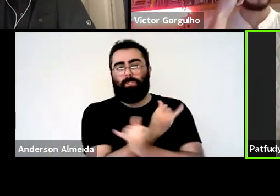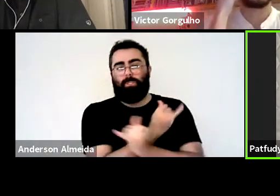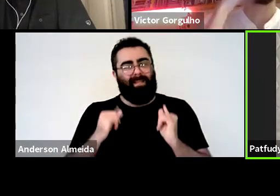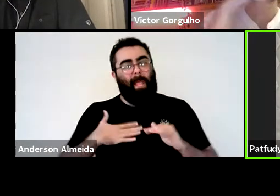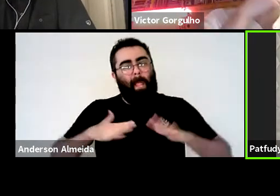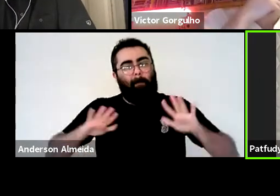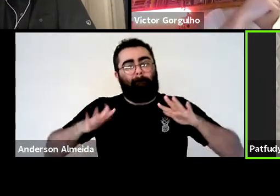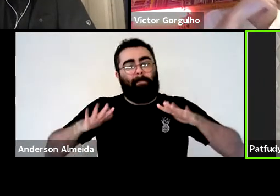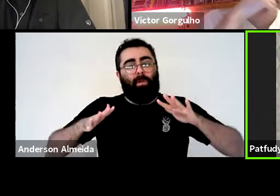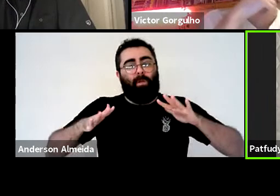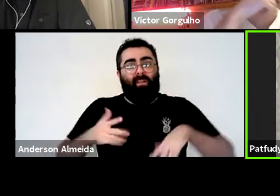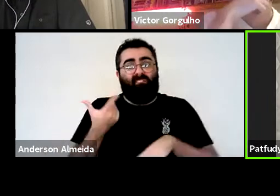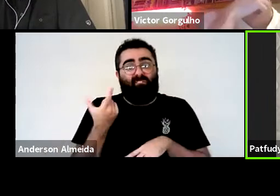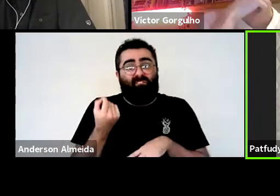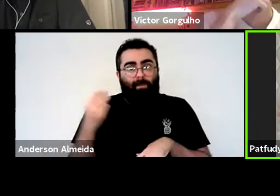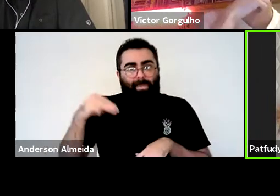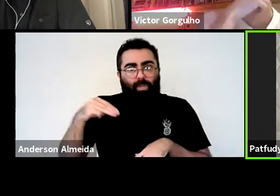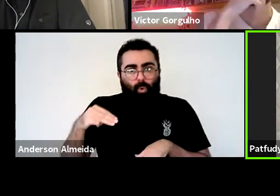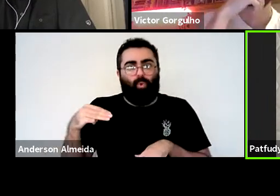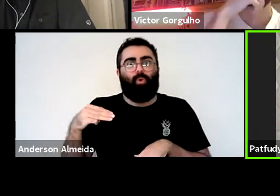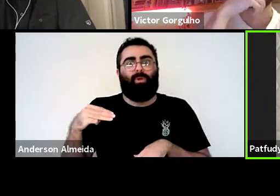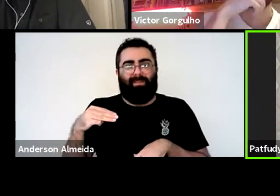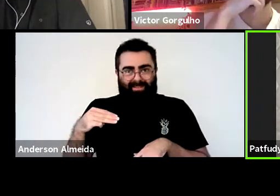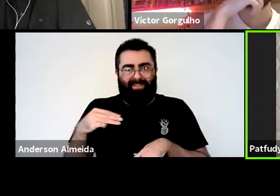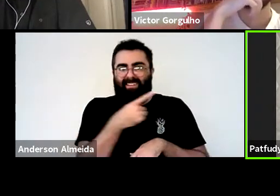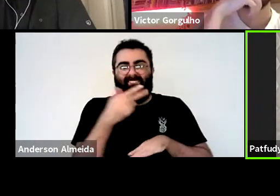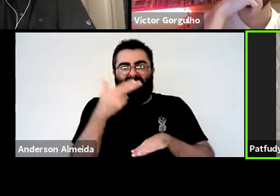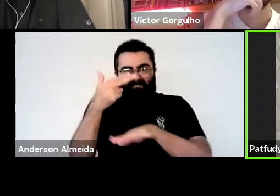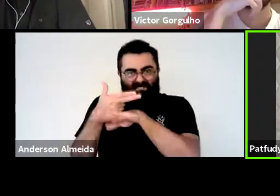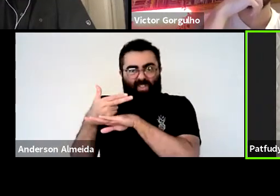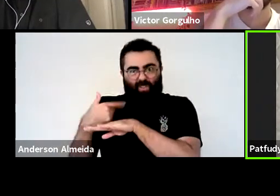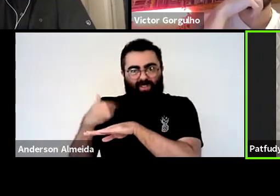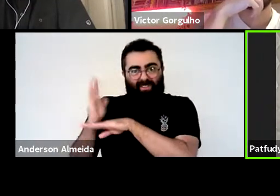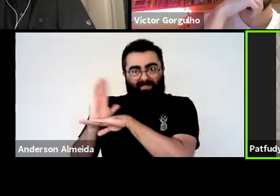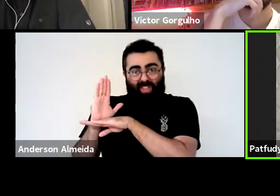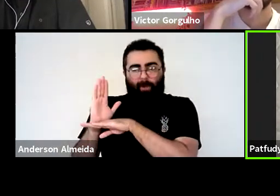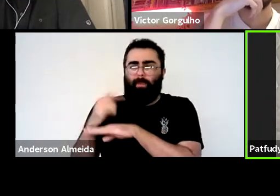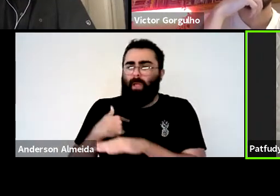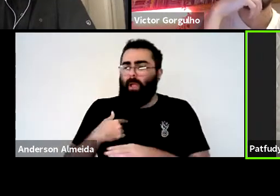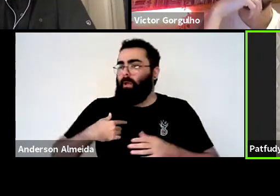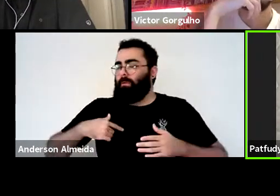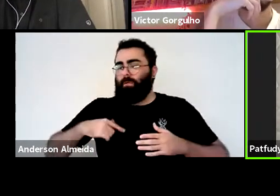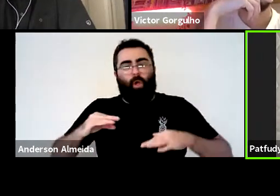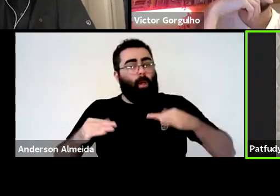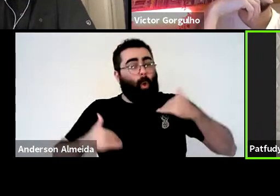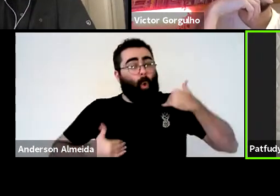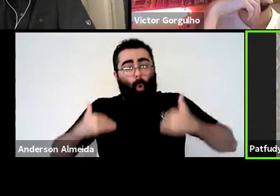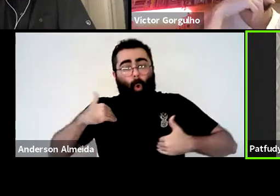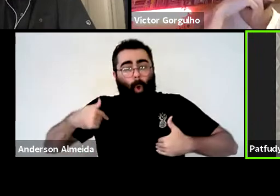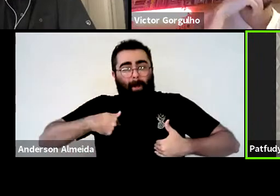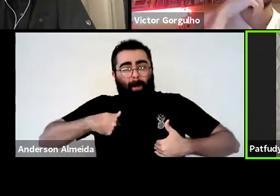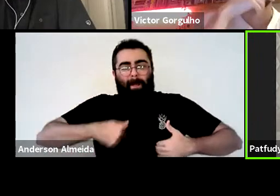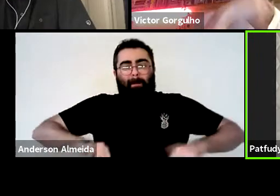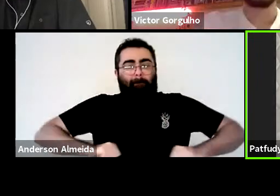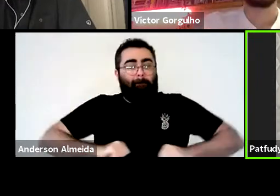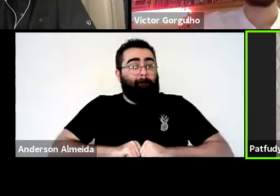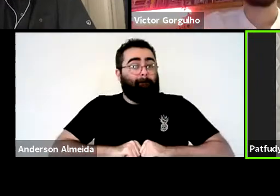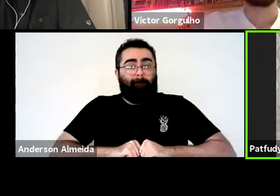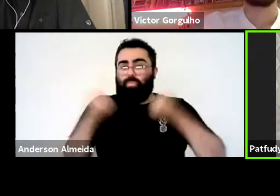vivendo aquilo que o corpo vai para eu vou para um outro lugar, assim, talvez acaba